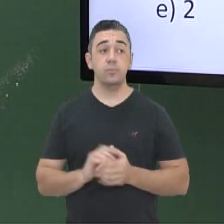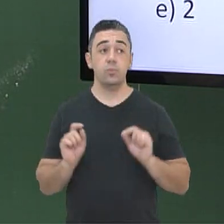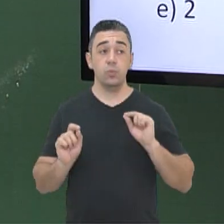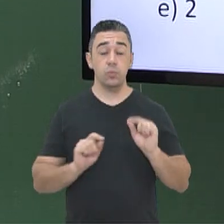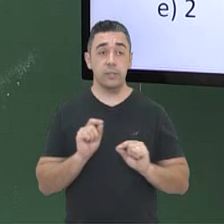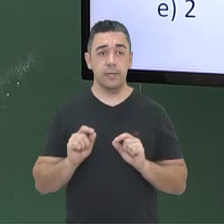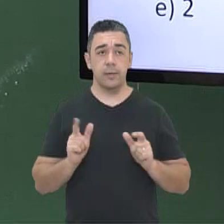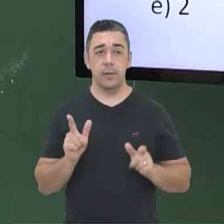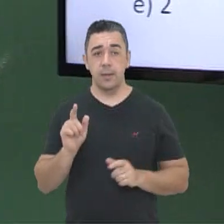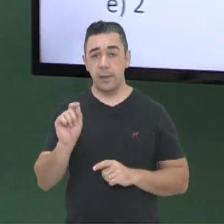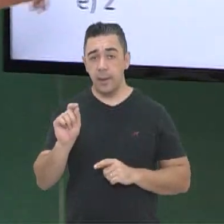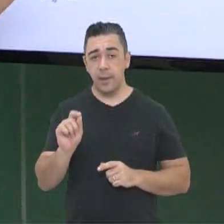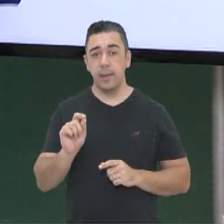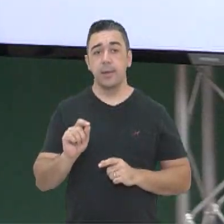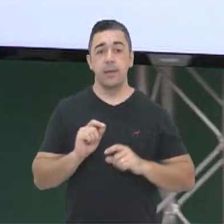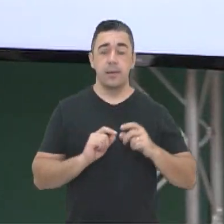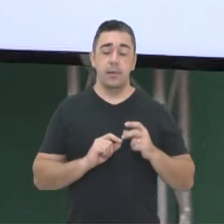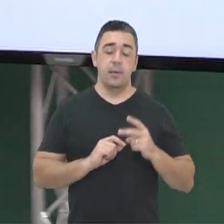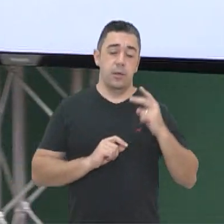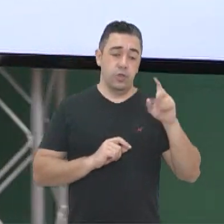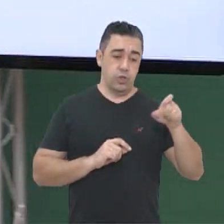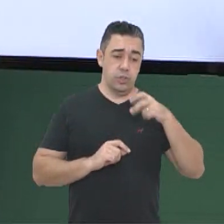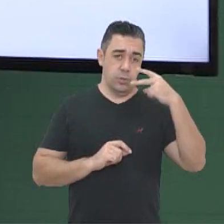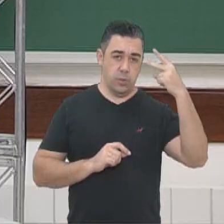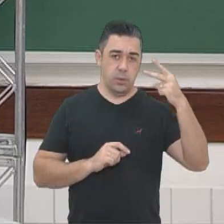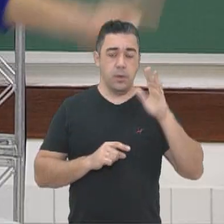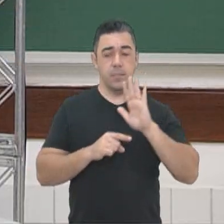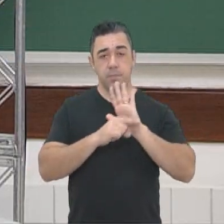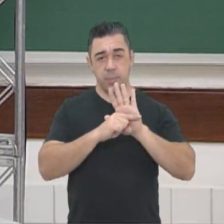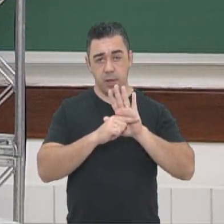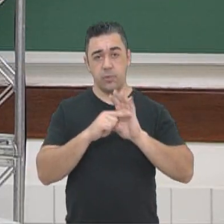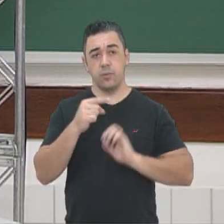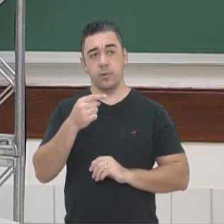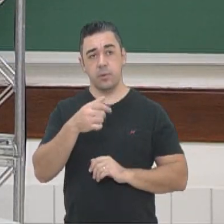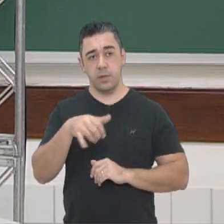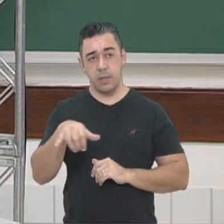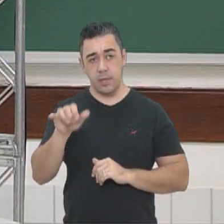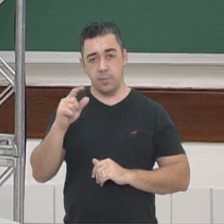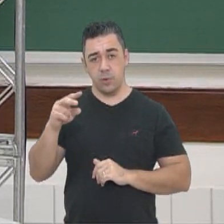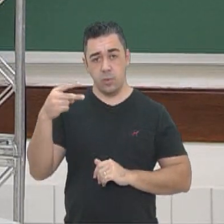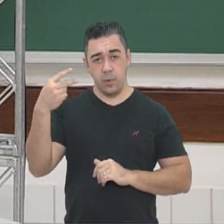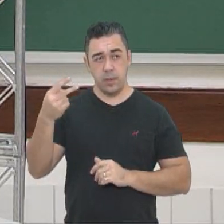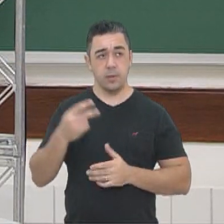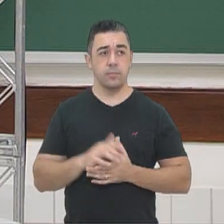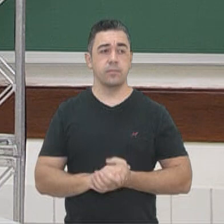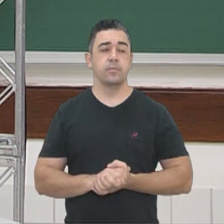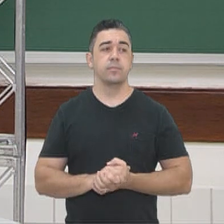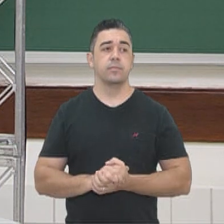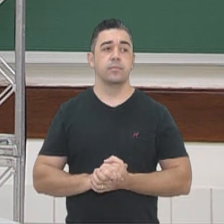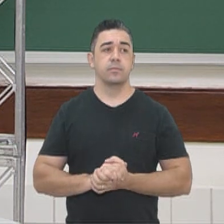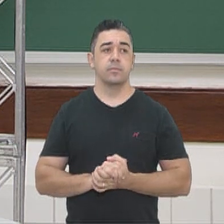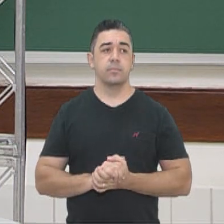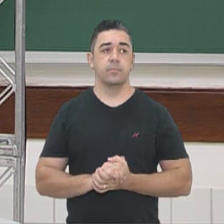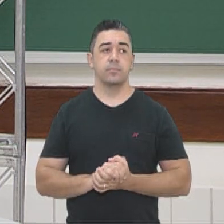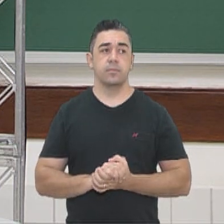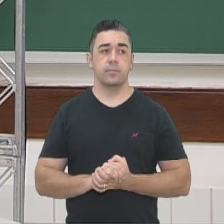quê? X ao quadrado menos y ao quadrado. Então, vamos lá. X ao